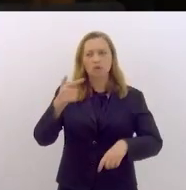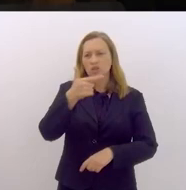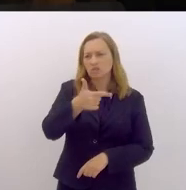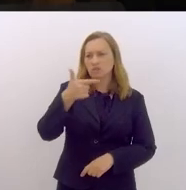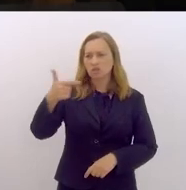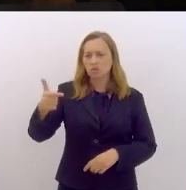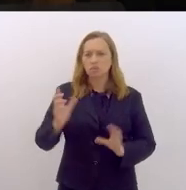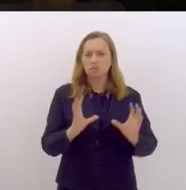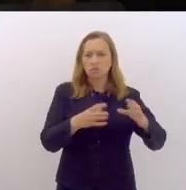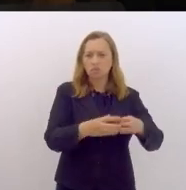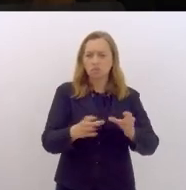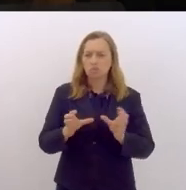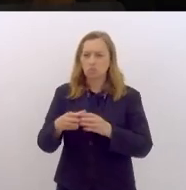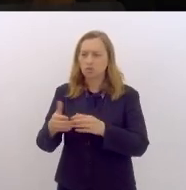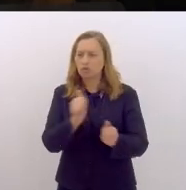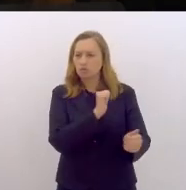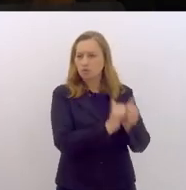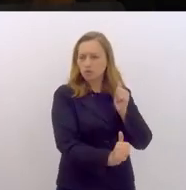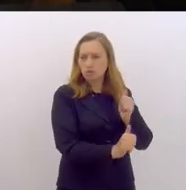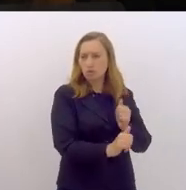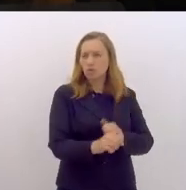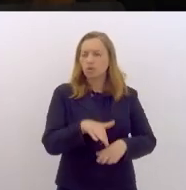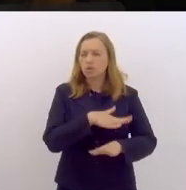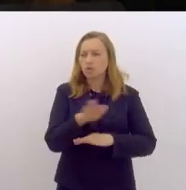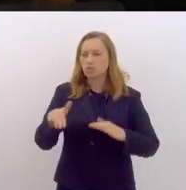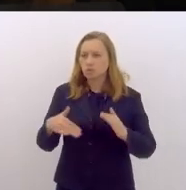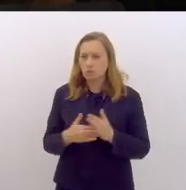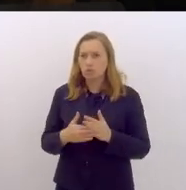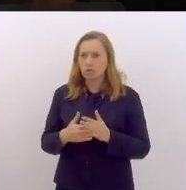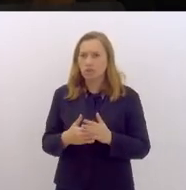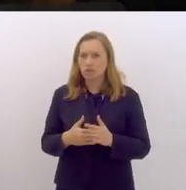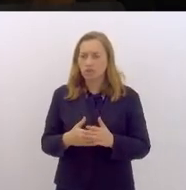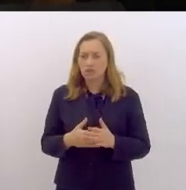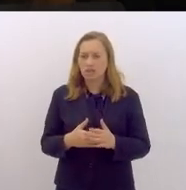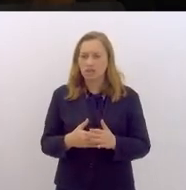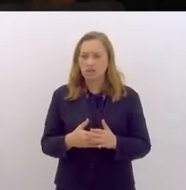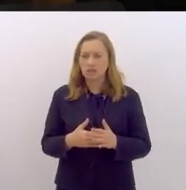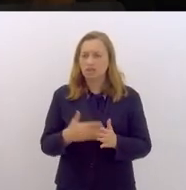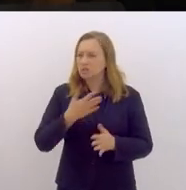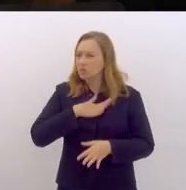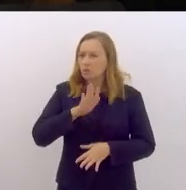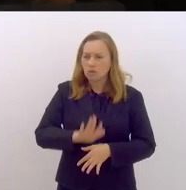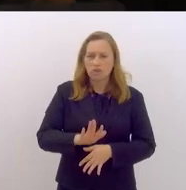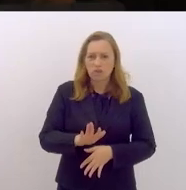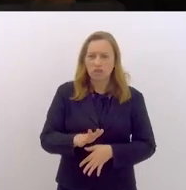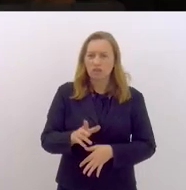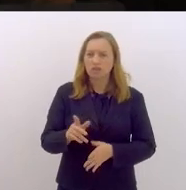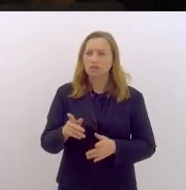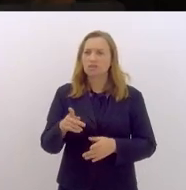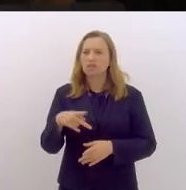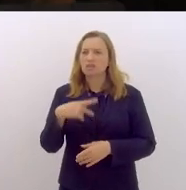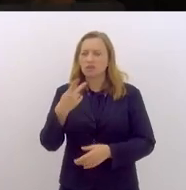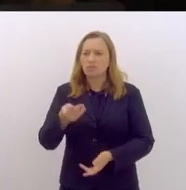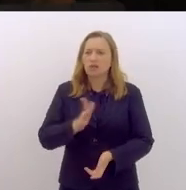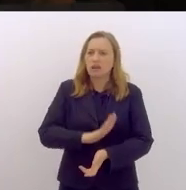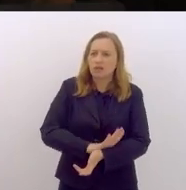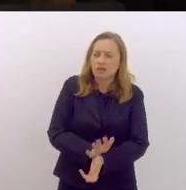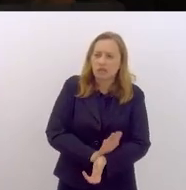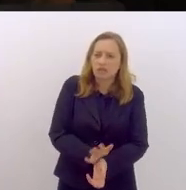torcidas organizadas. Todas elas baniram as falas racistas,